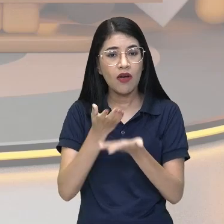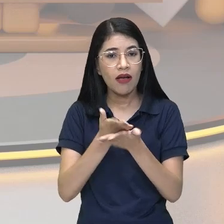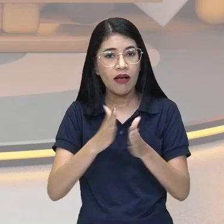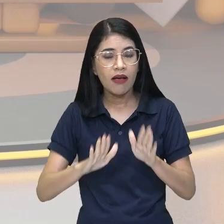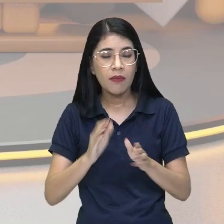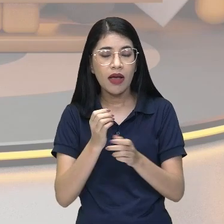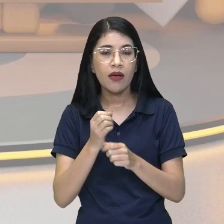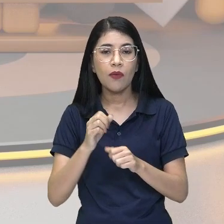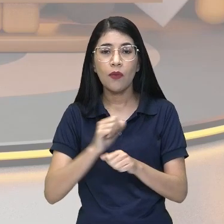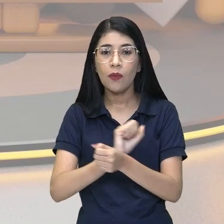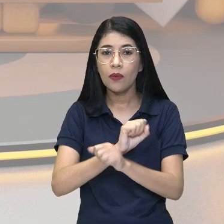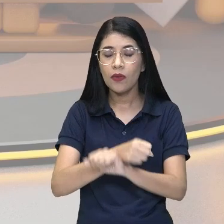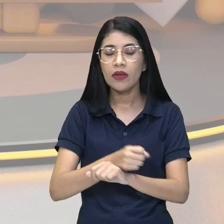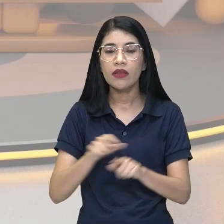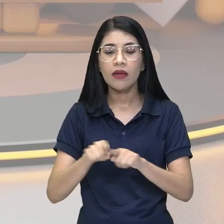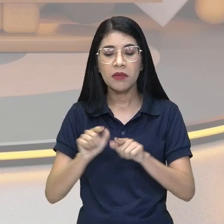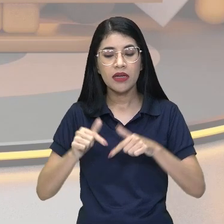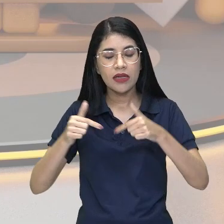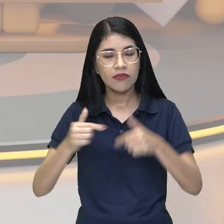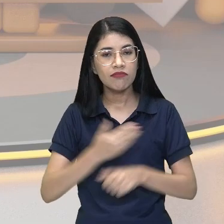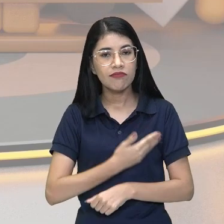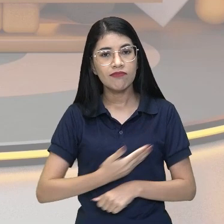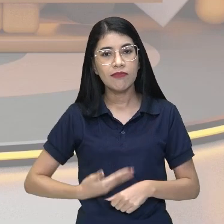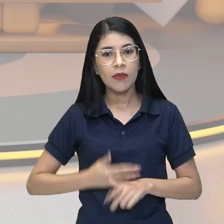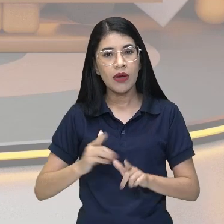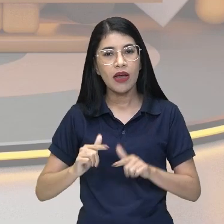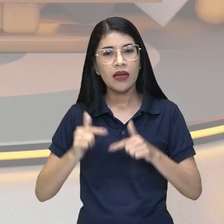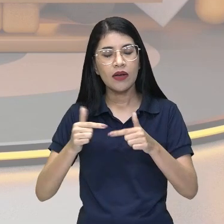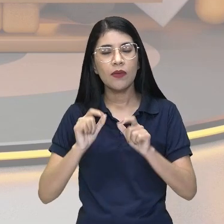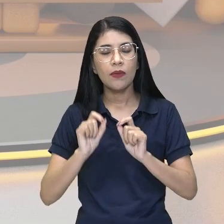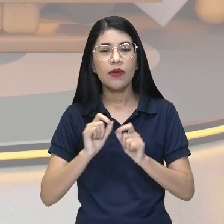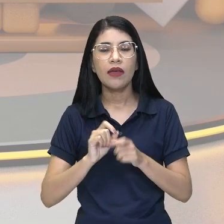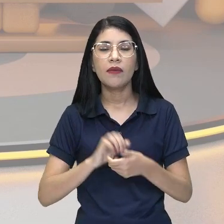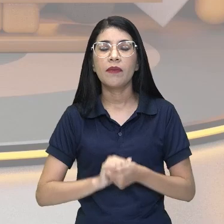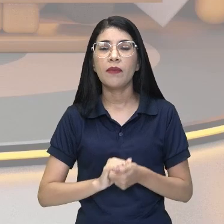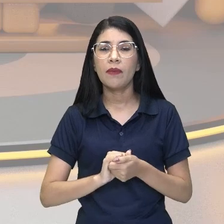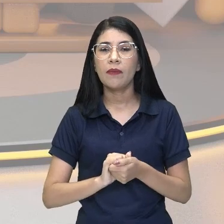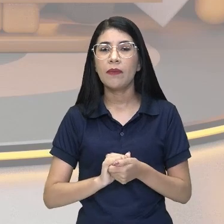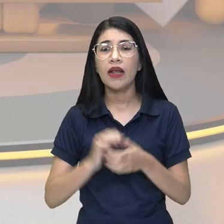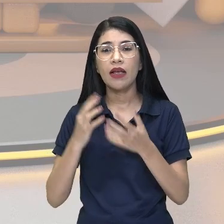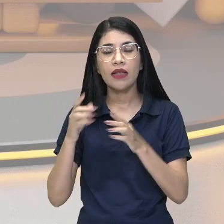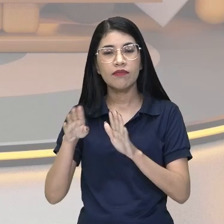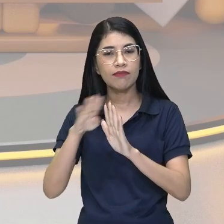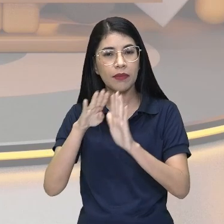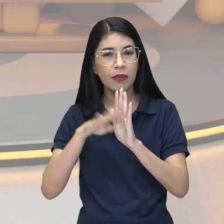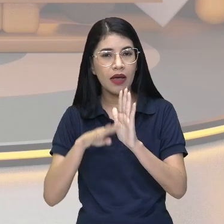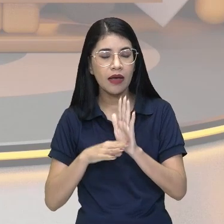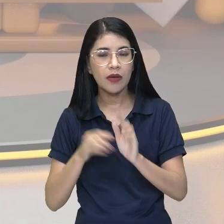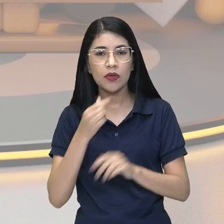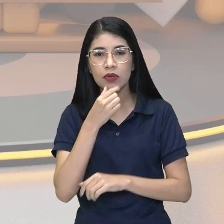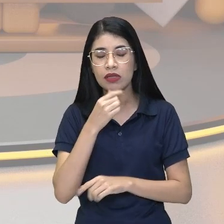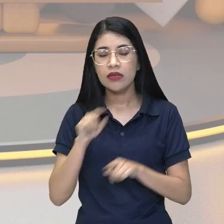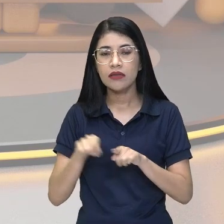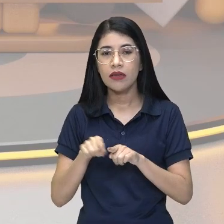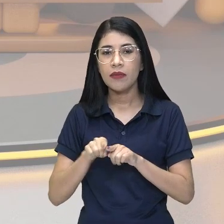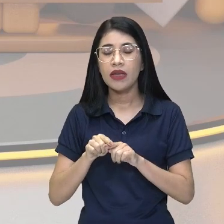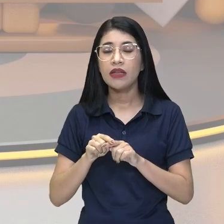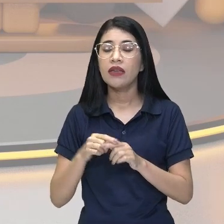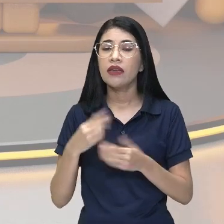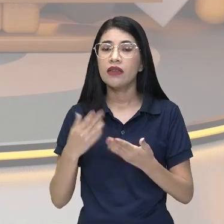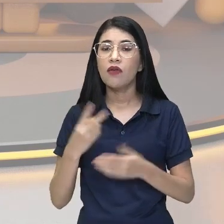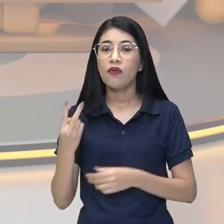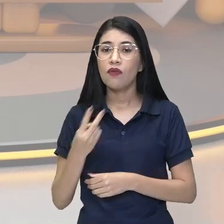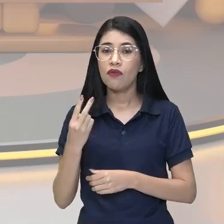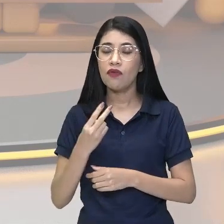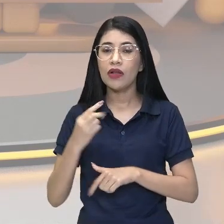ações do governo para efetivar as exigências inglesas levou o preço da mão de obra, ou elevou